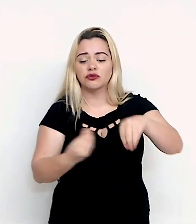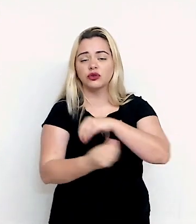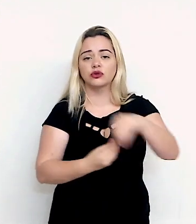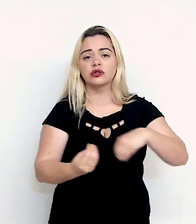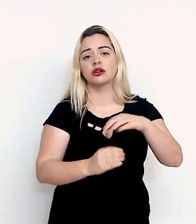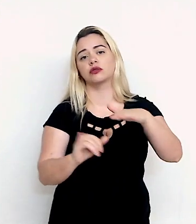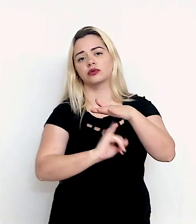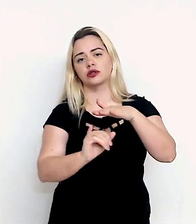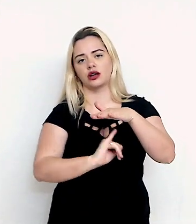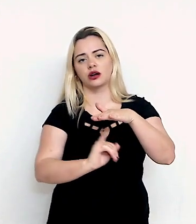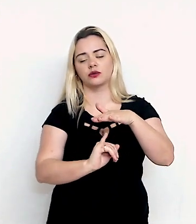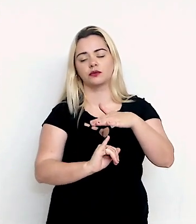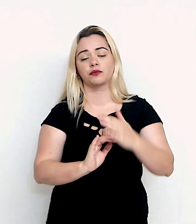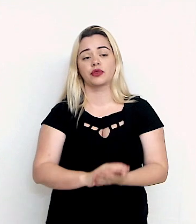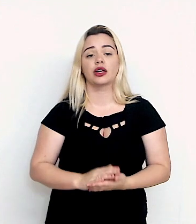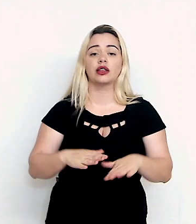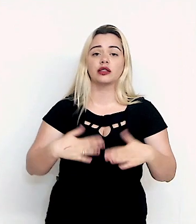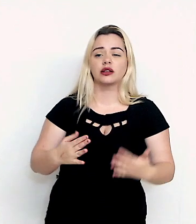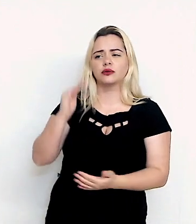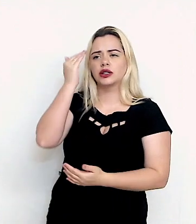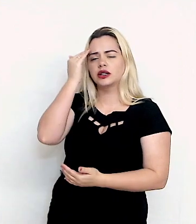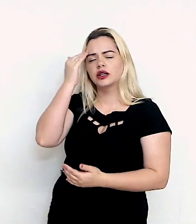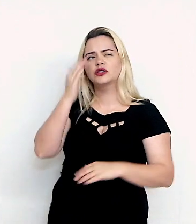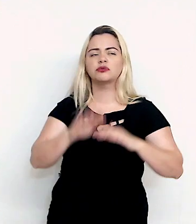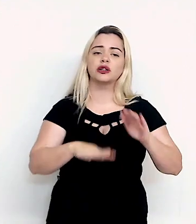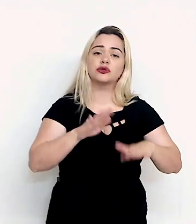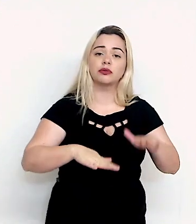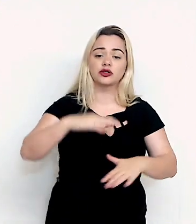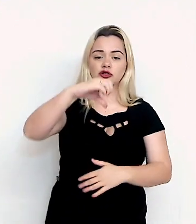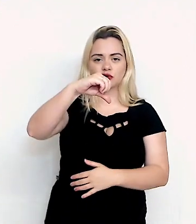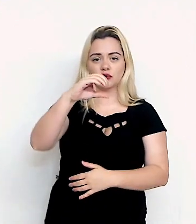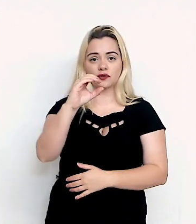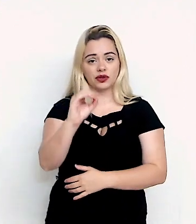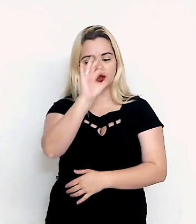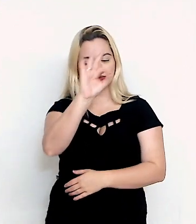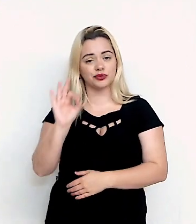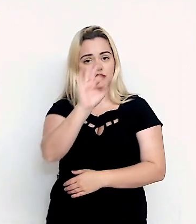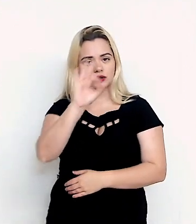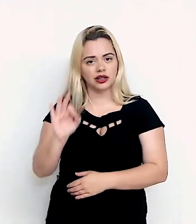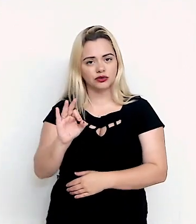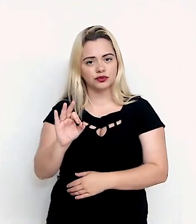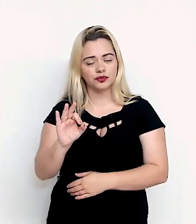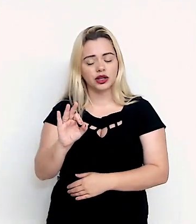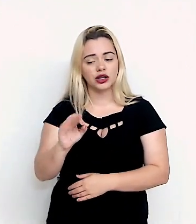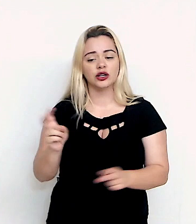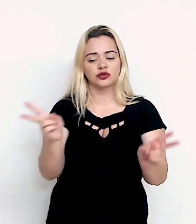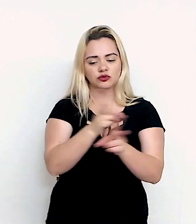dados sobre isso mas entende-se que mais ou menos 90 por cento das emissões é